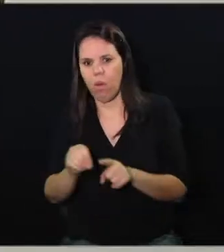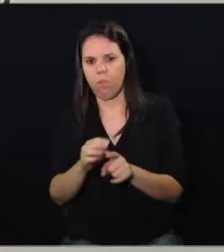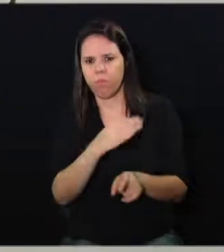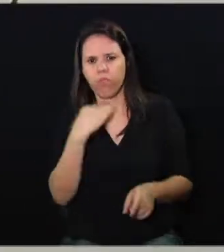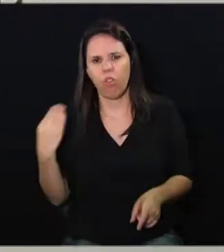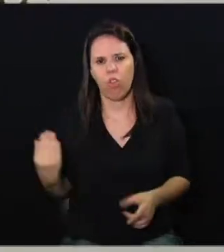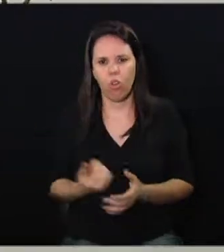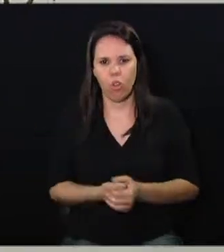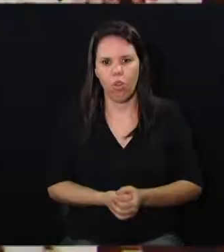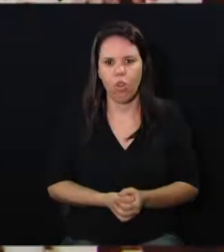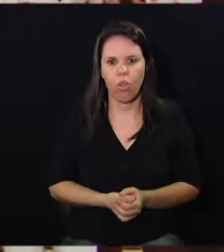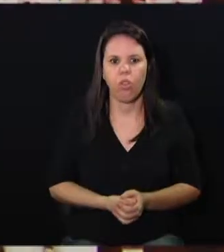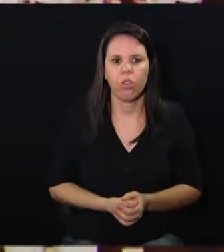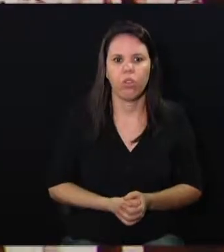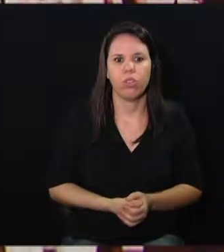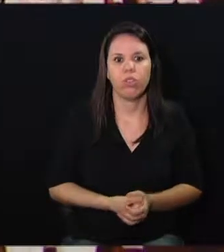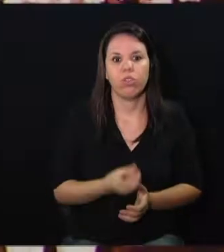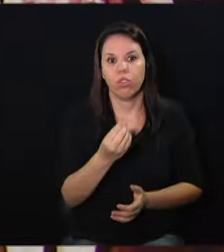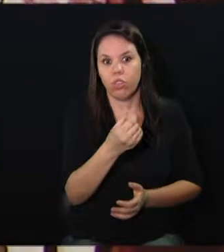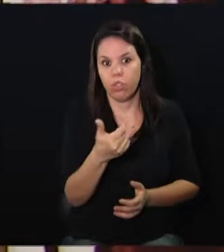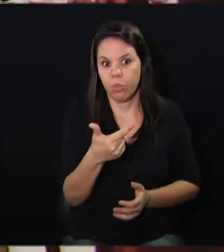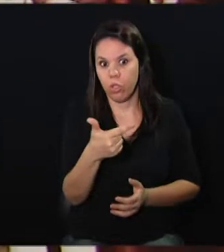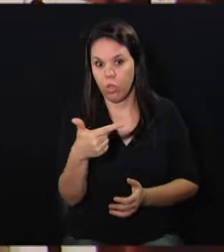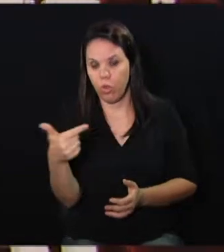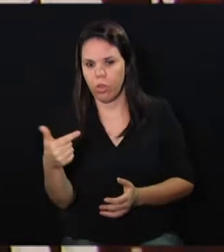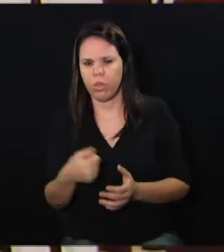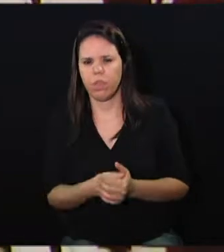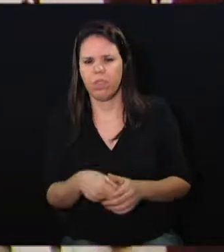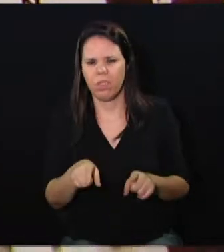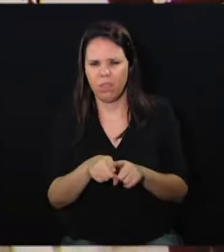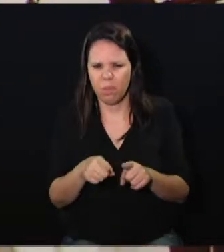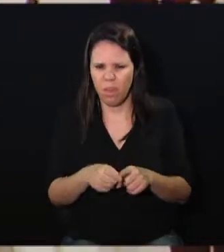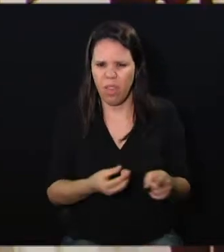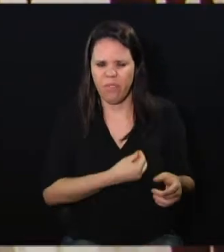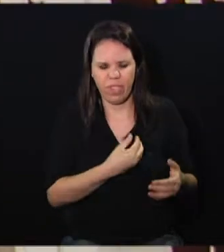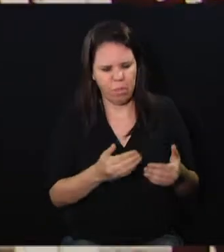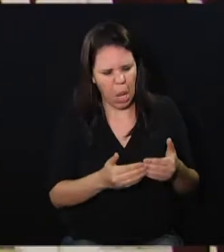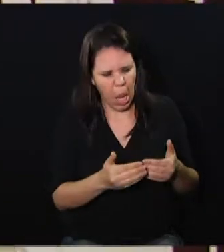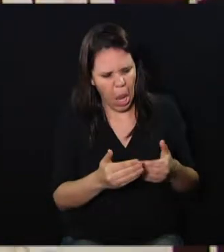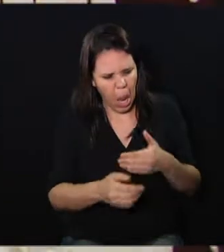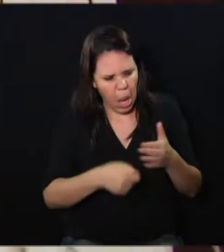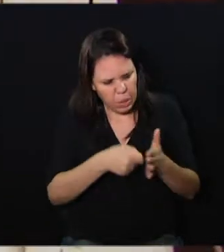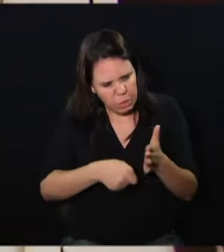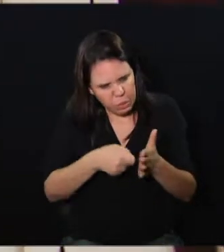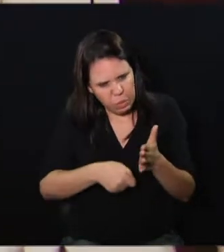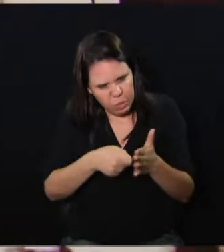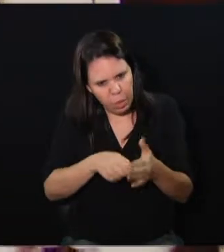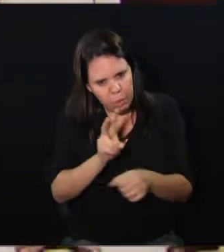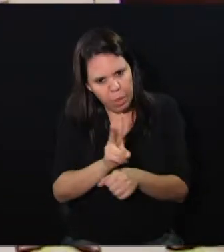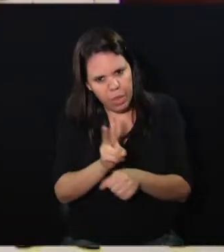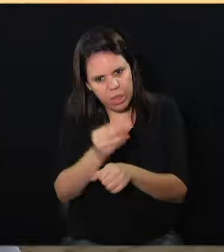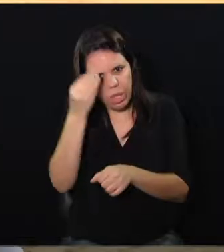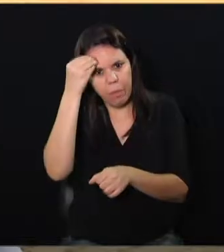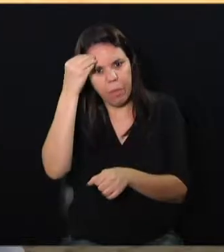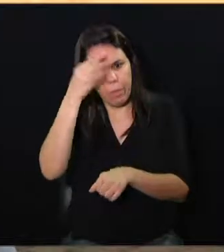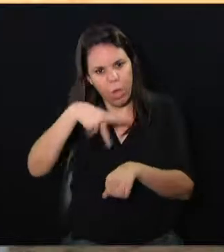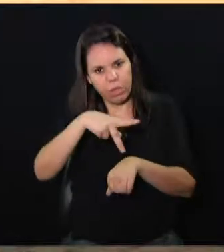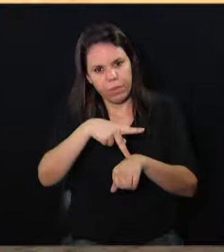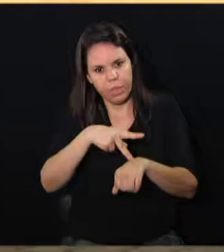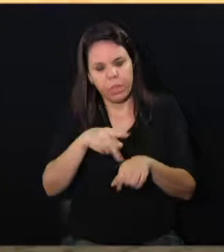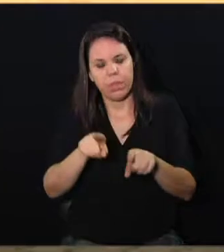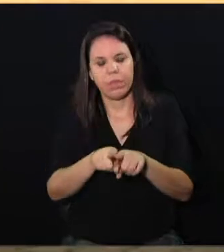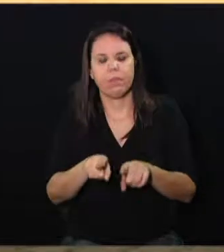aos 96 anos. Dedicou uma vida inteira para preservar a memória do país. Das